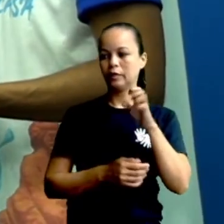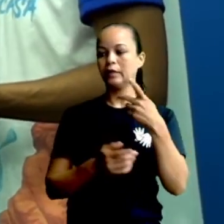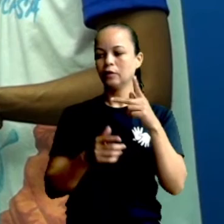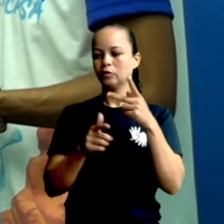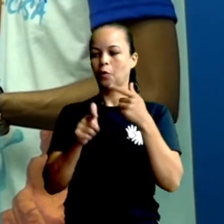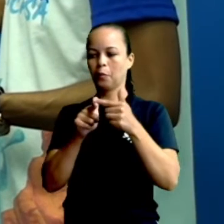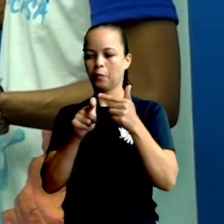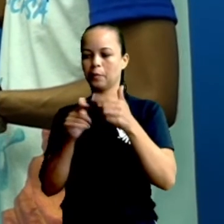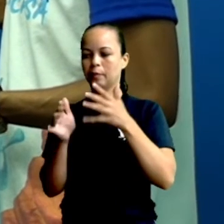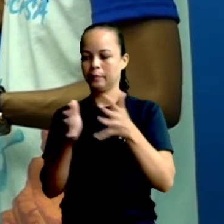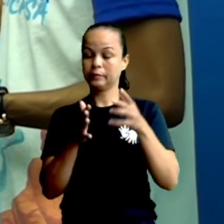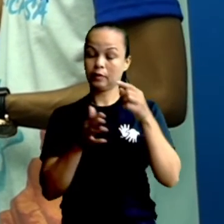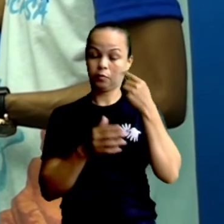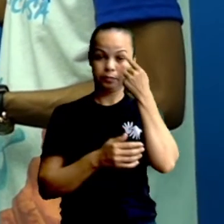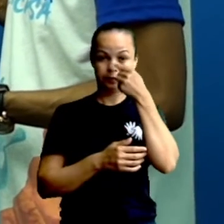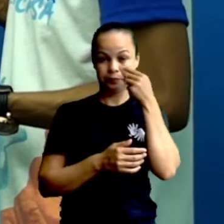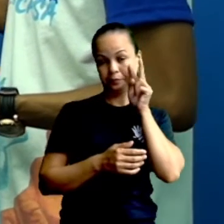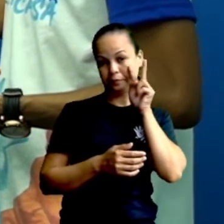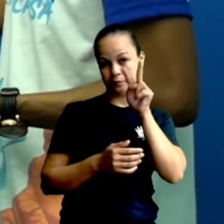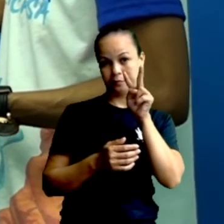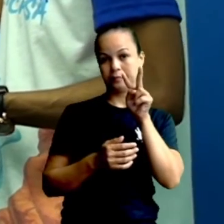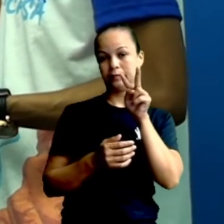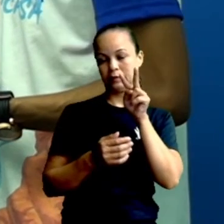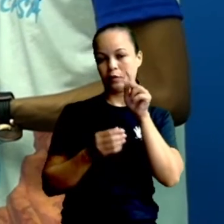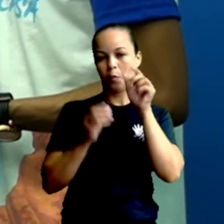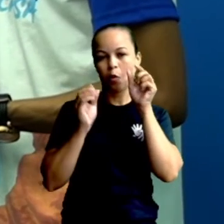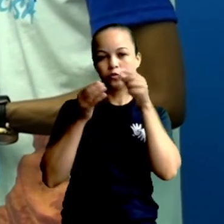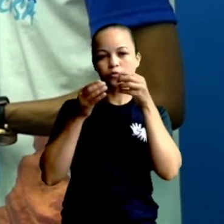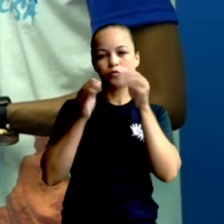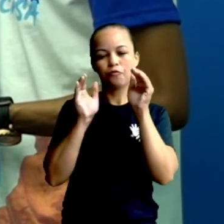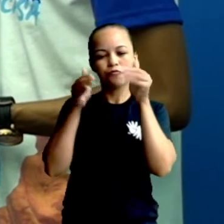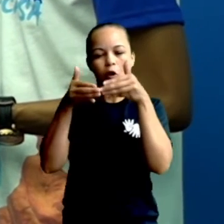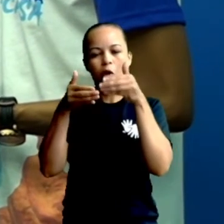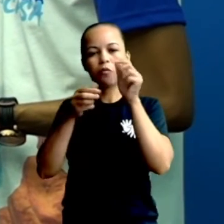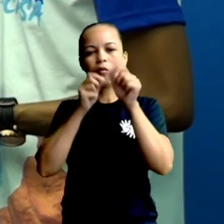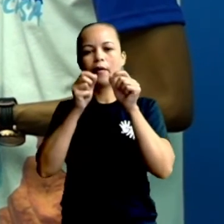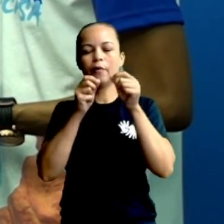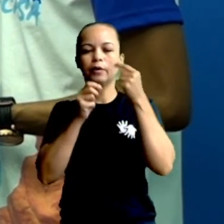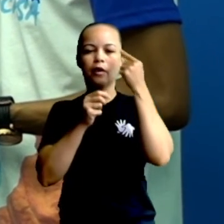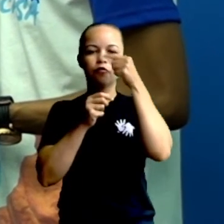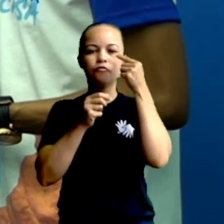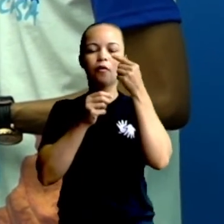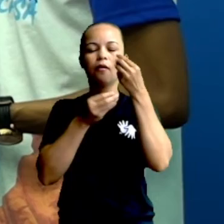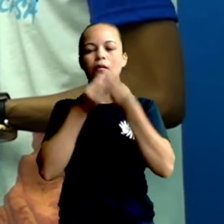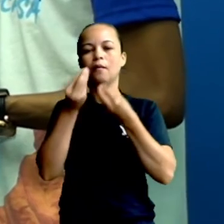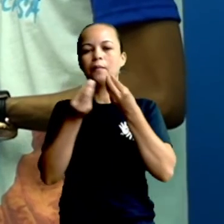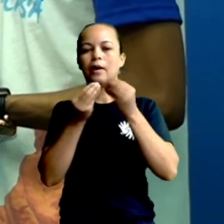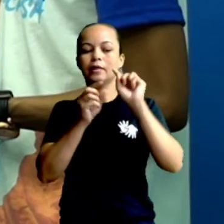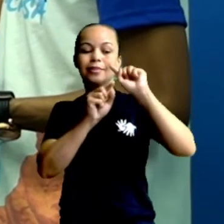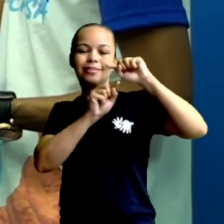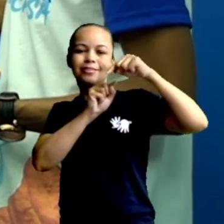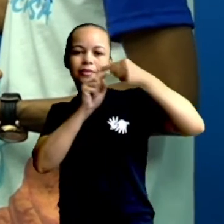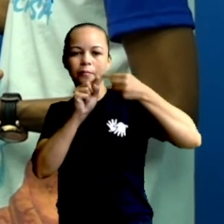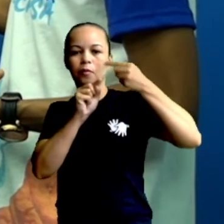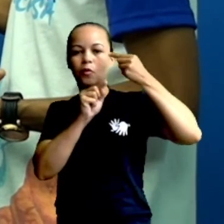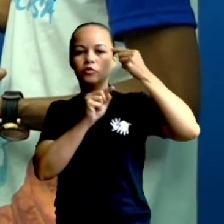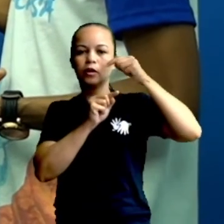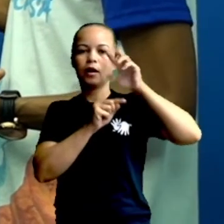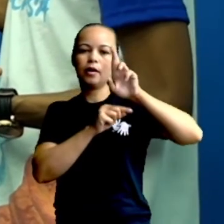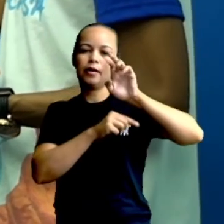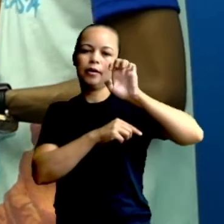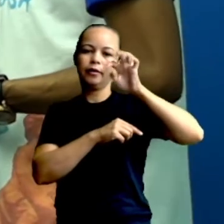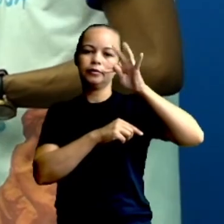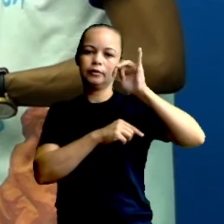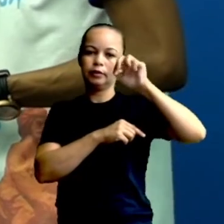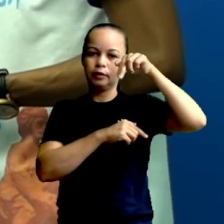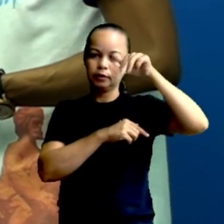esse problema. Então a imagem, né, o ponto focal, ele é formado depois da retina.